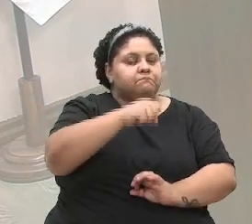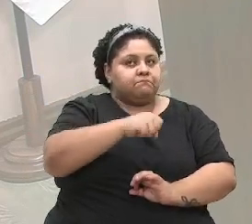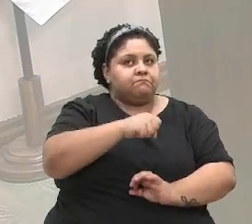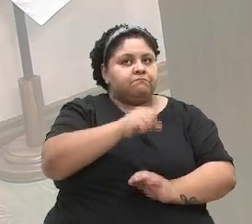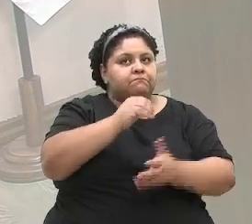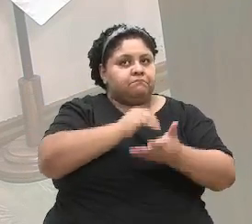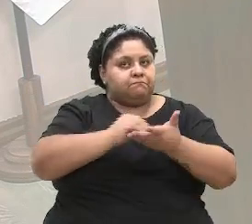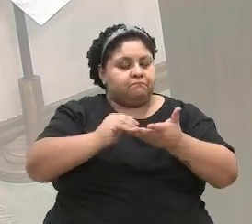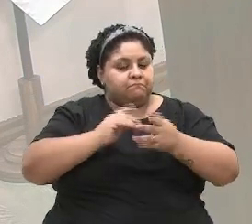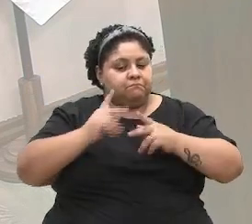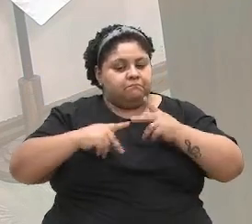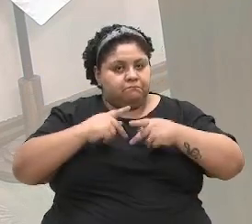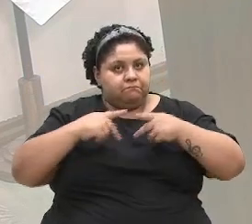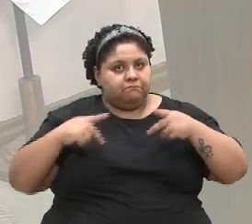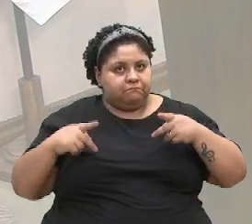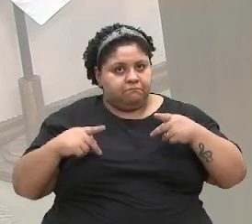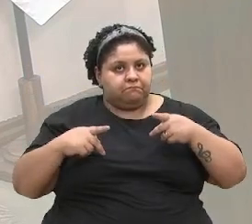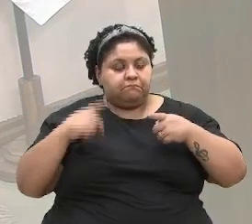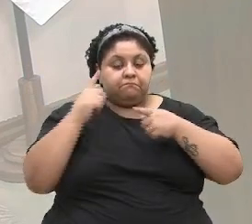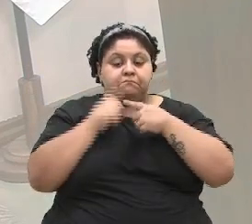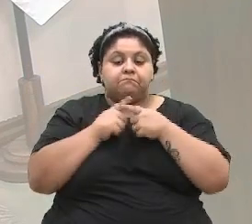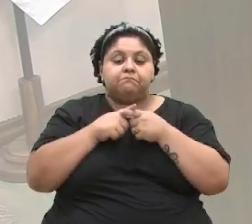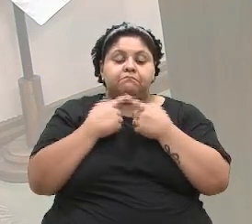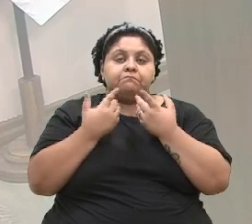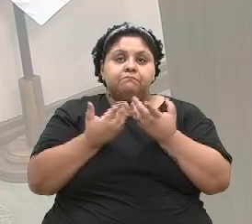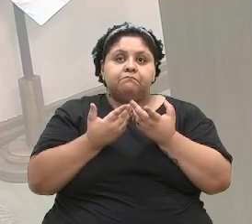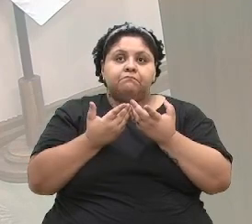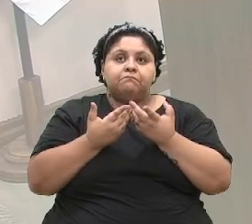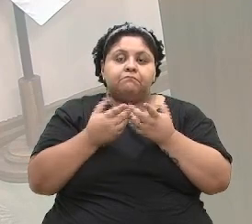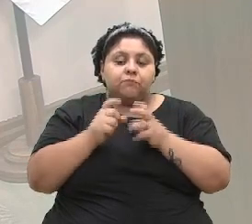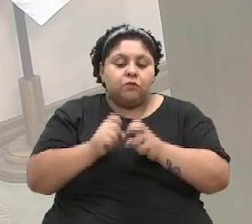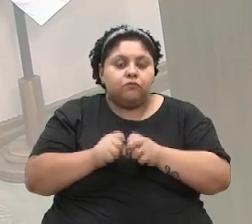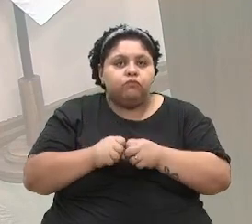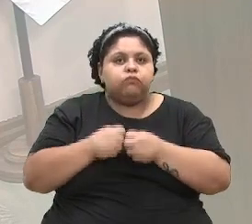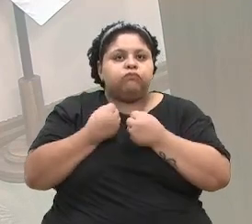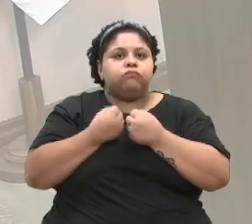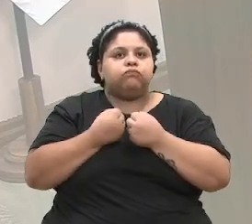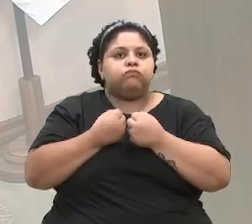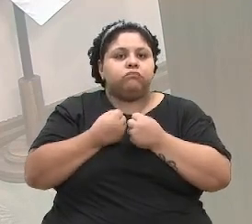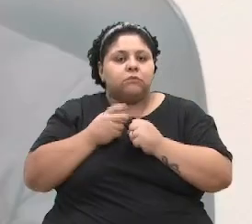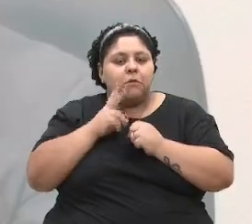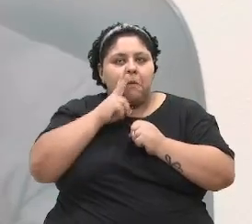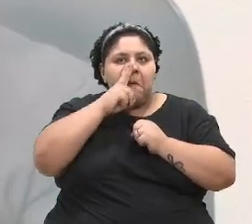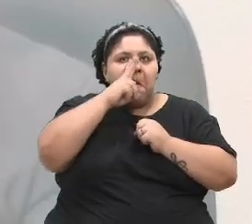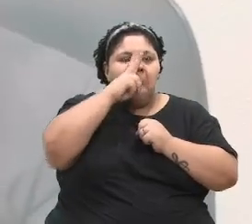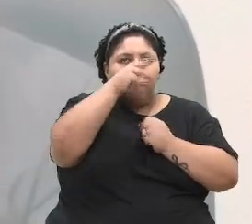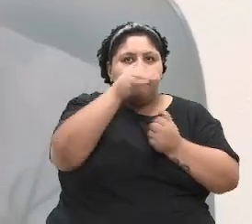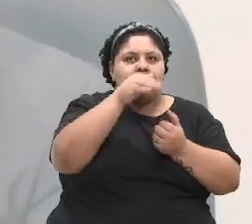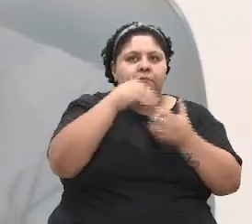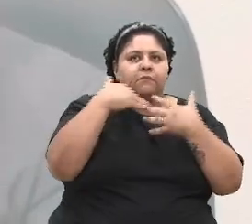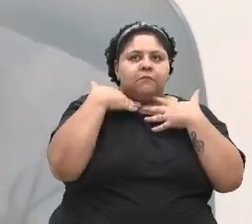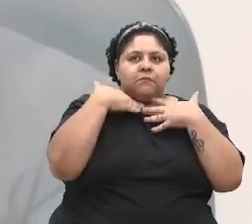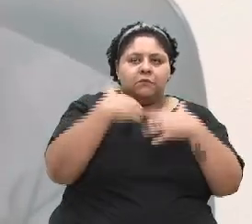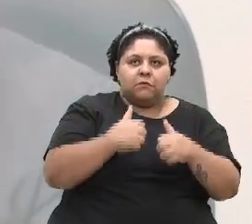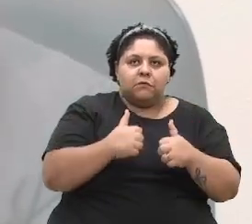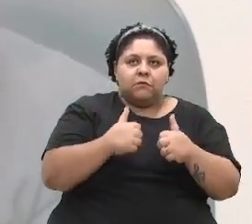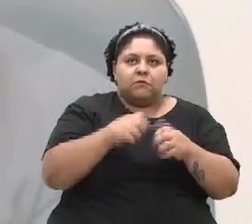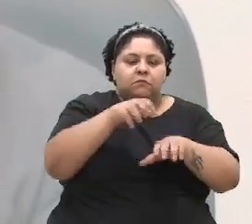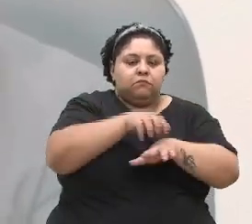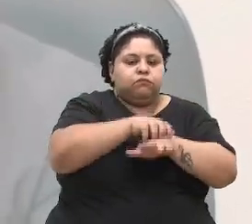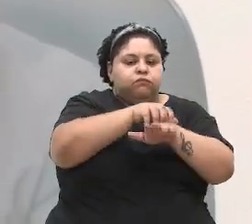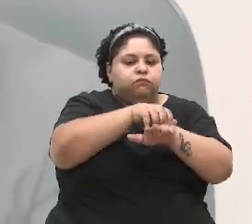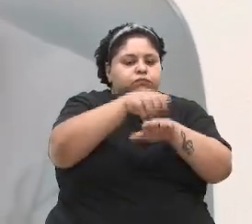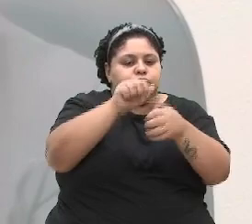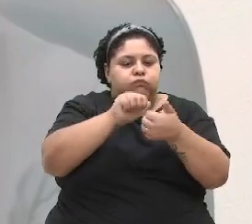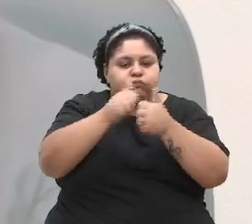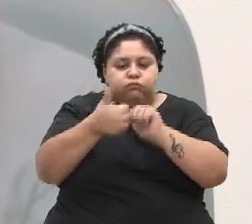Daneluz, até porque sou defensor do fortalecimento da Secretaria de Turismo, Secretaria da Cultura, Secretaria do Esporte. Acho que nós temos